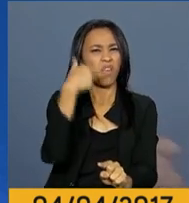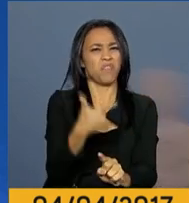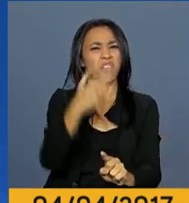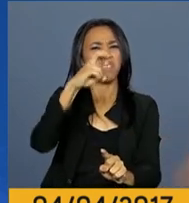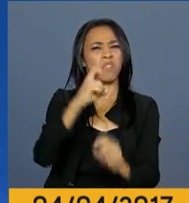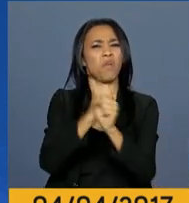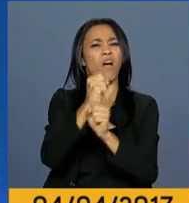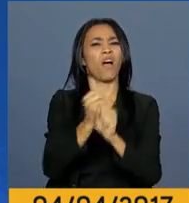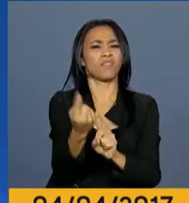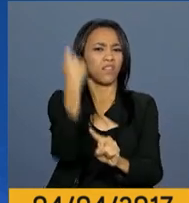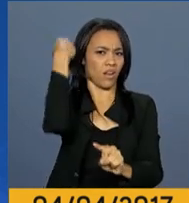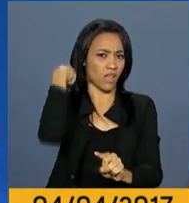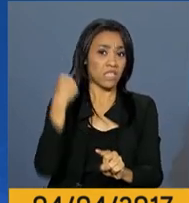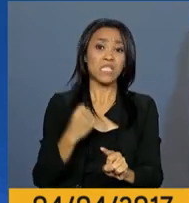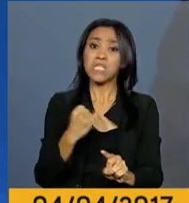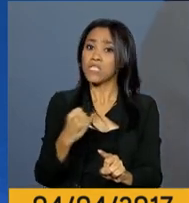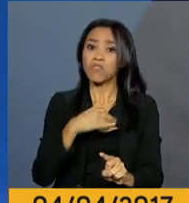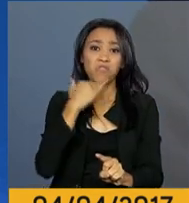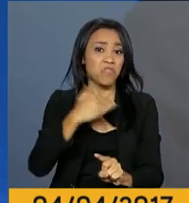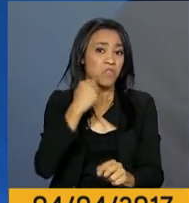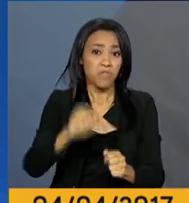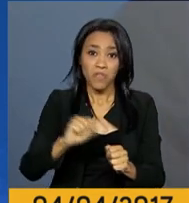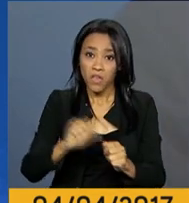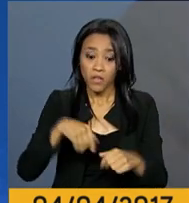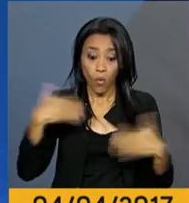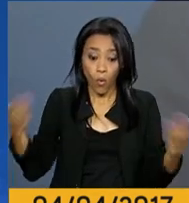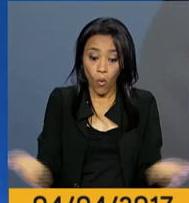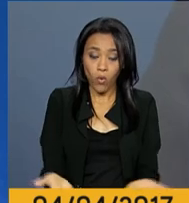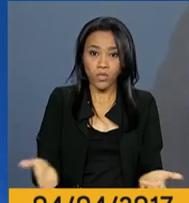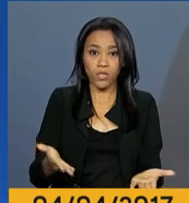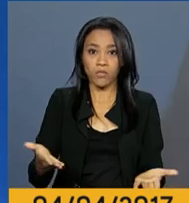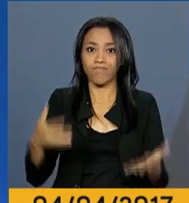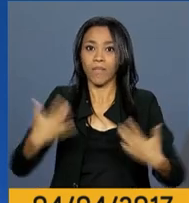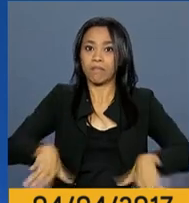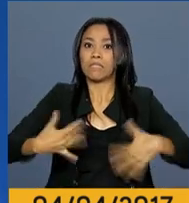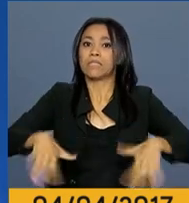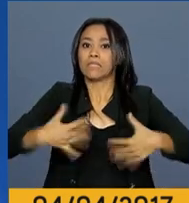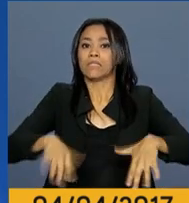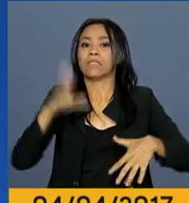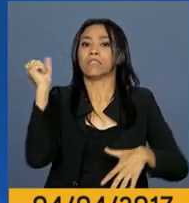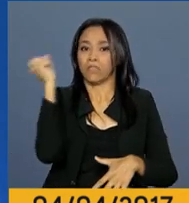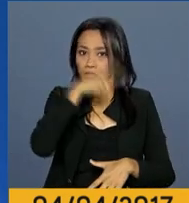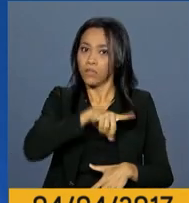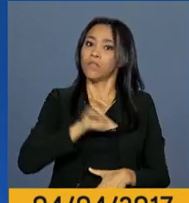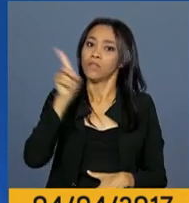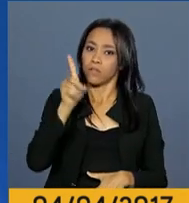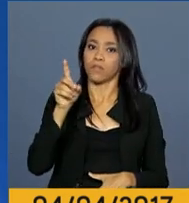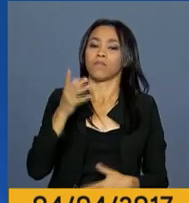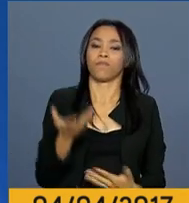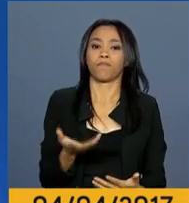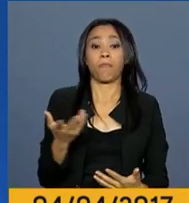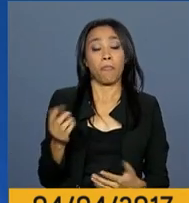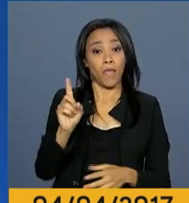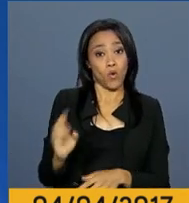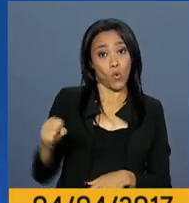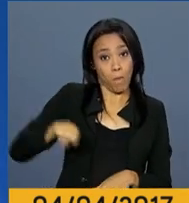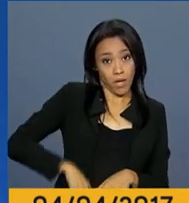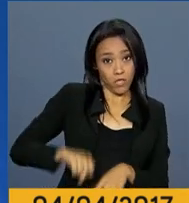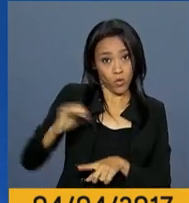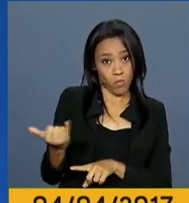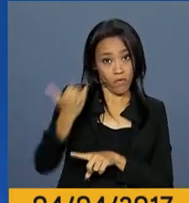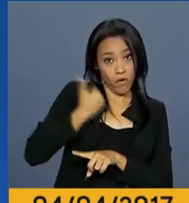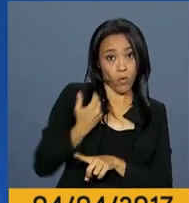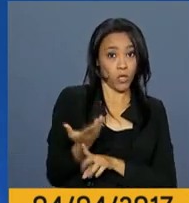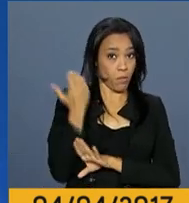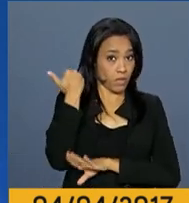atrás. Que não tivesse feito há 25 anos atrás, hoje eles estariam numa situação insustentável. O embaixador até me disse que